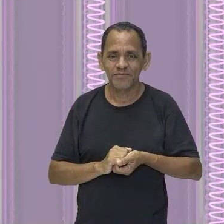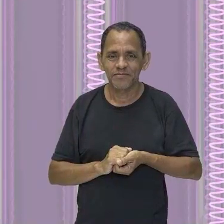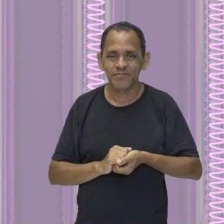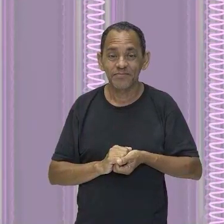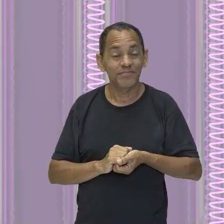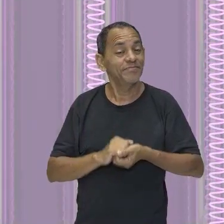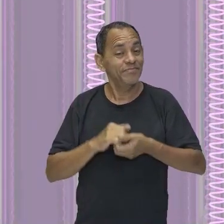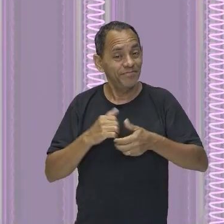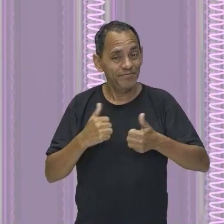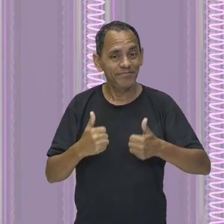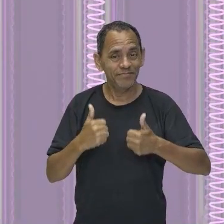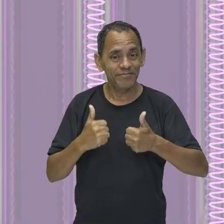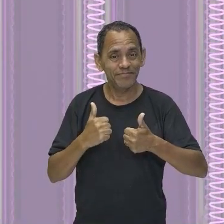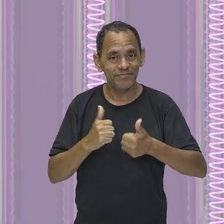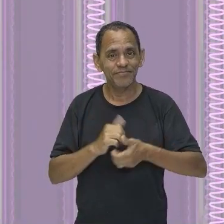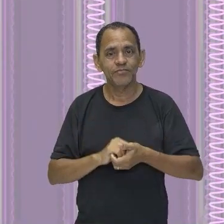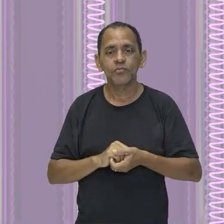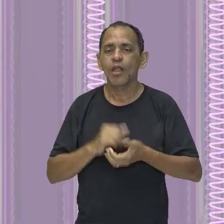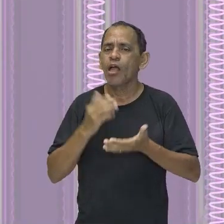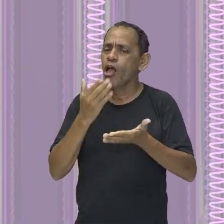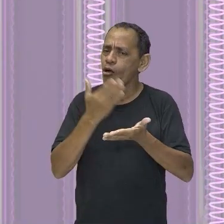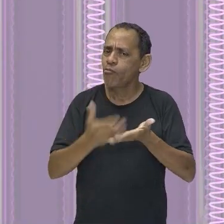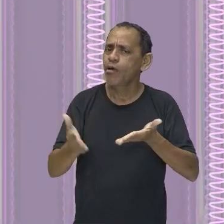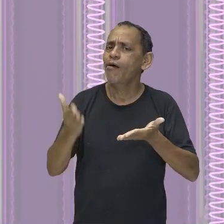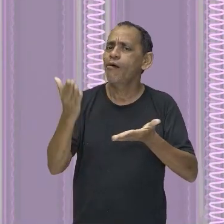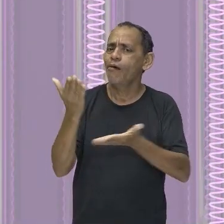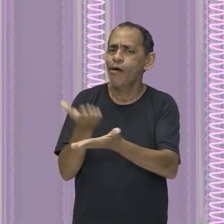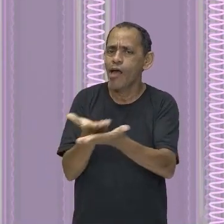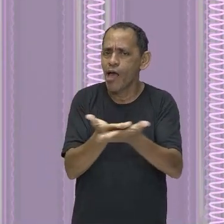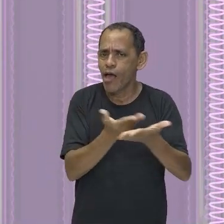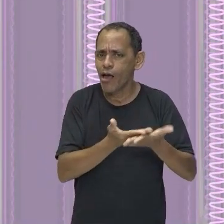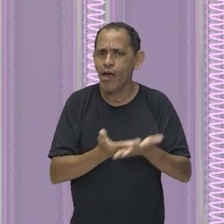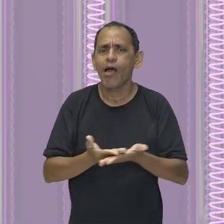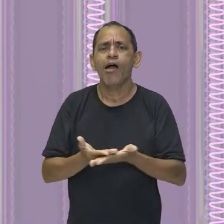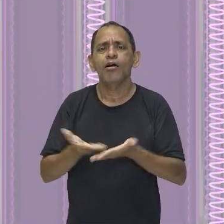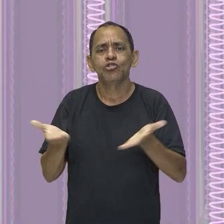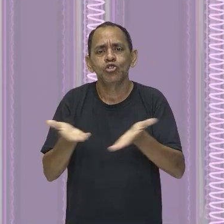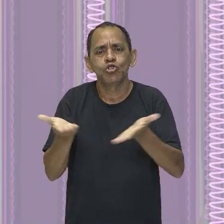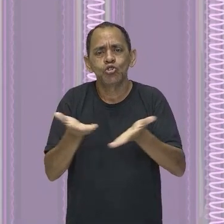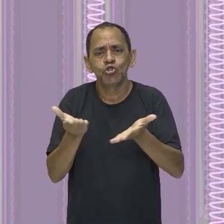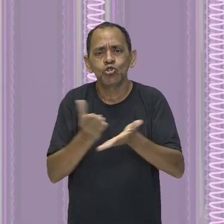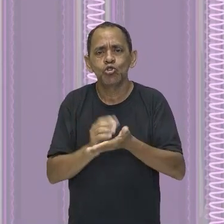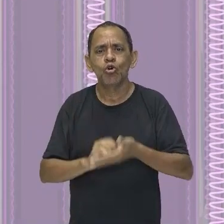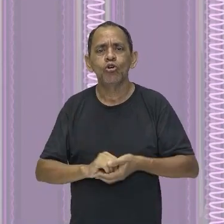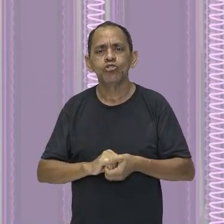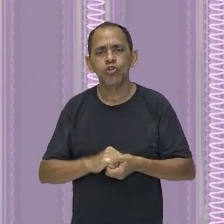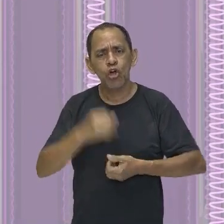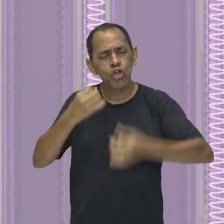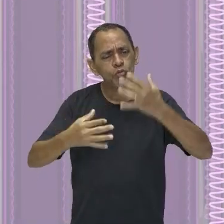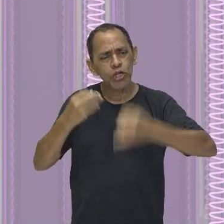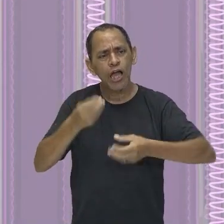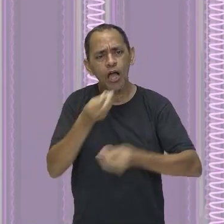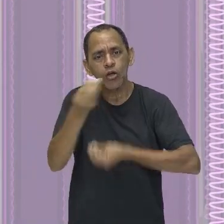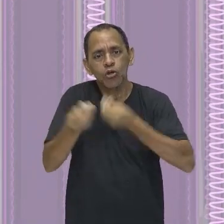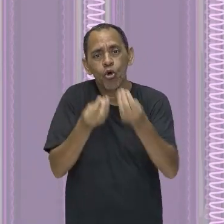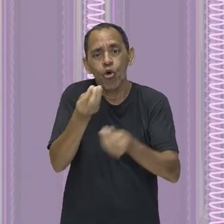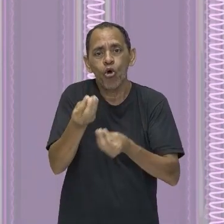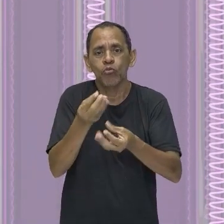Muito bem, então para darmos início a essa nossa aula, nós vamos tratar exatamente de como